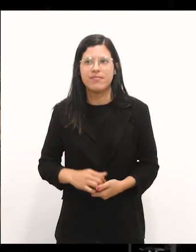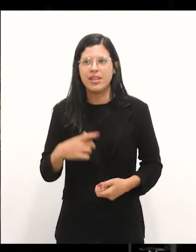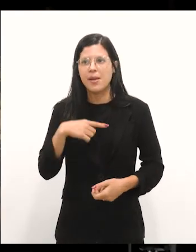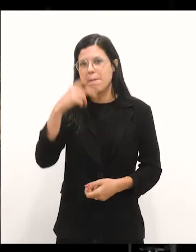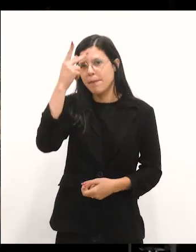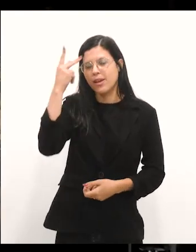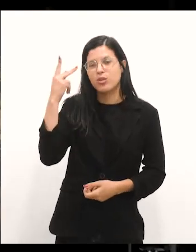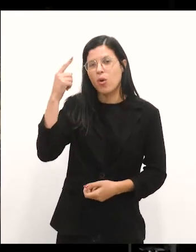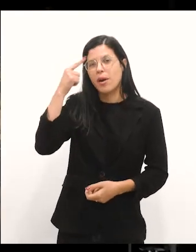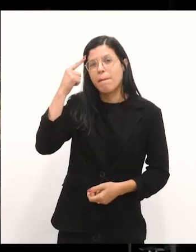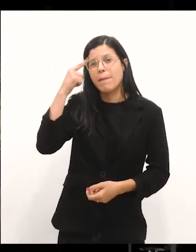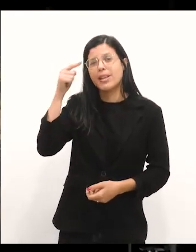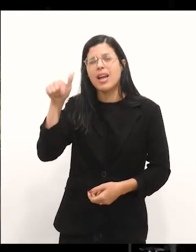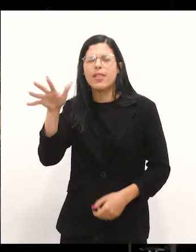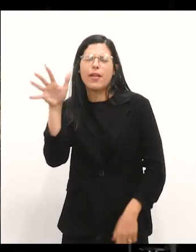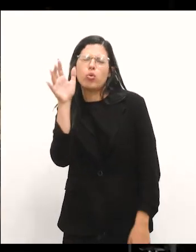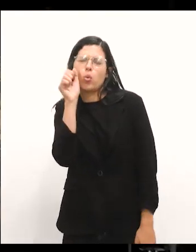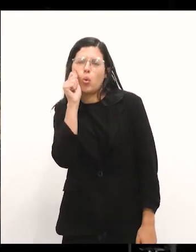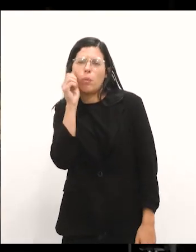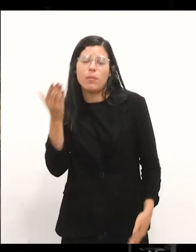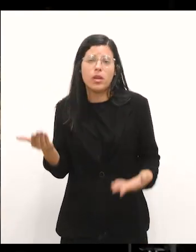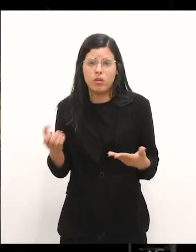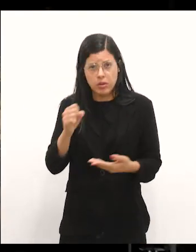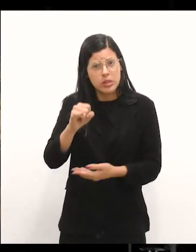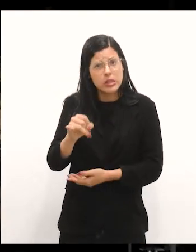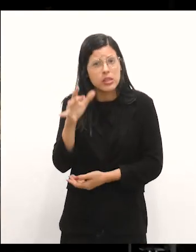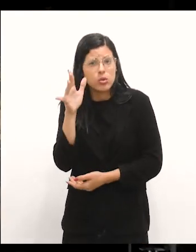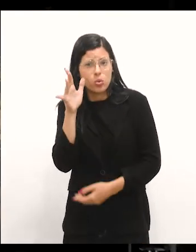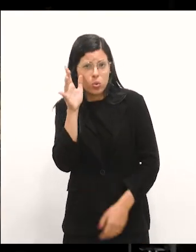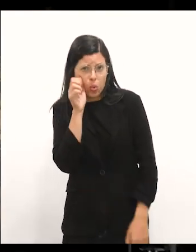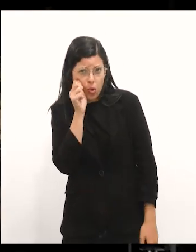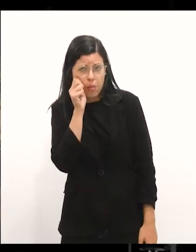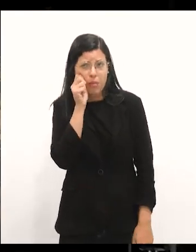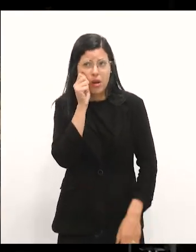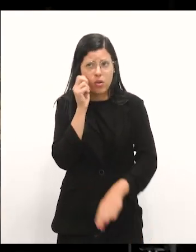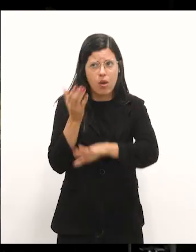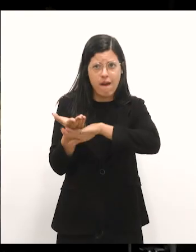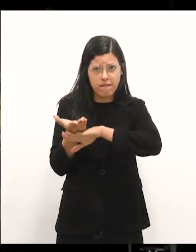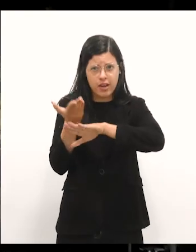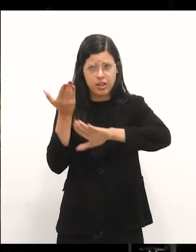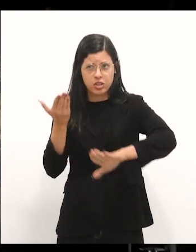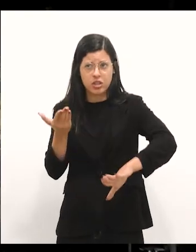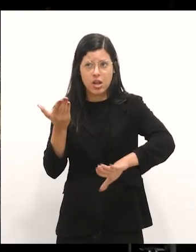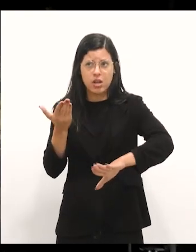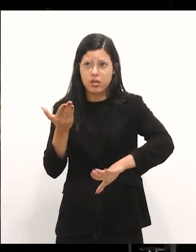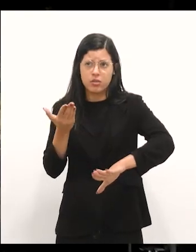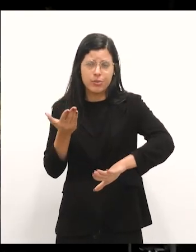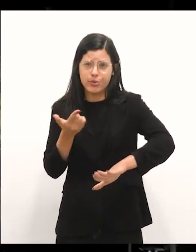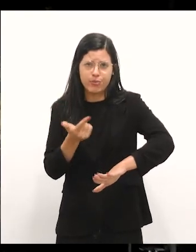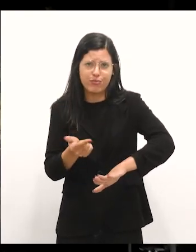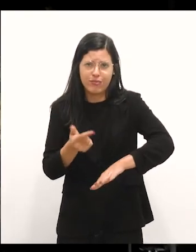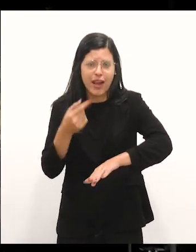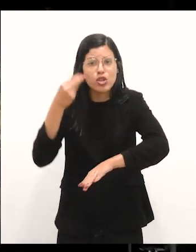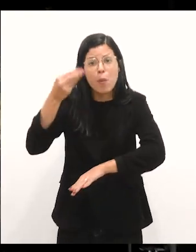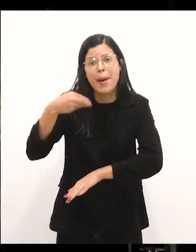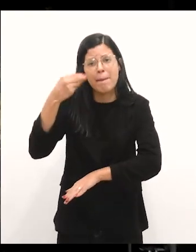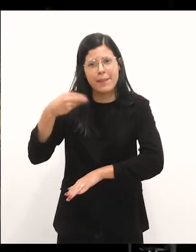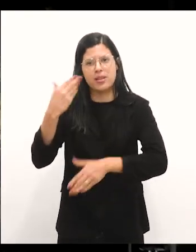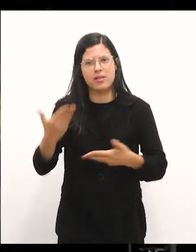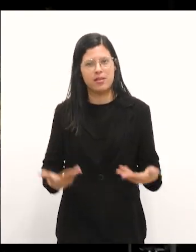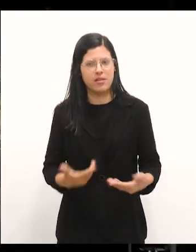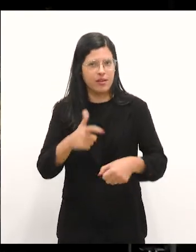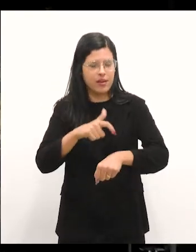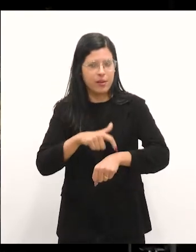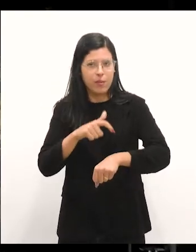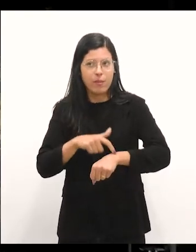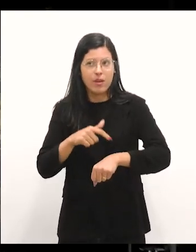tem pessoas que dizem, não, mas ele está dormindo. Se ele estiver dormindo ou afastado, ele não está aproveitando aquilo. Eu disse, se for